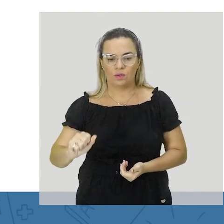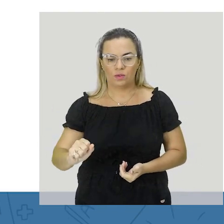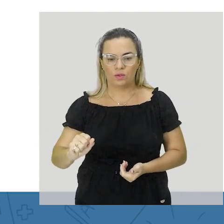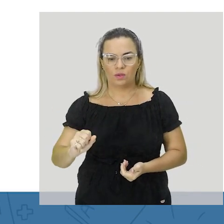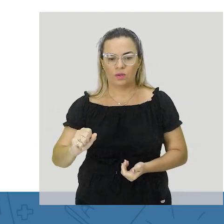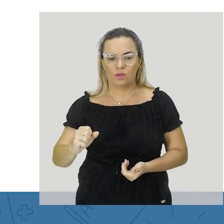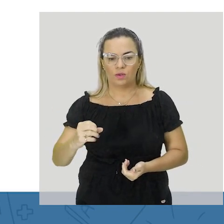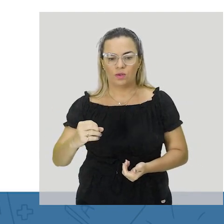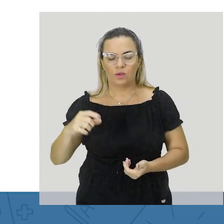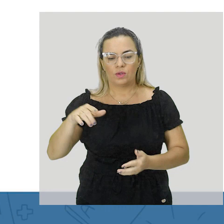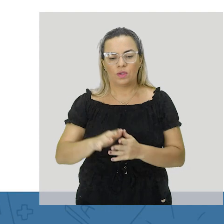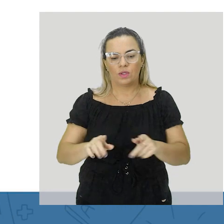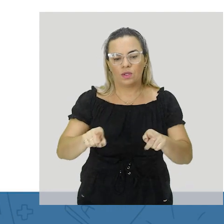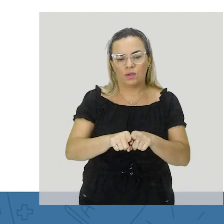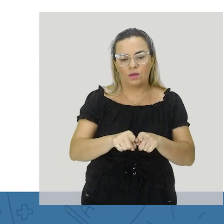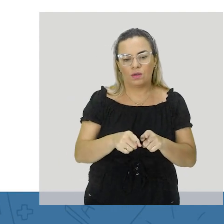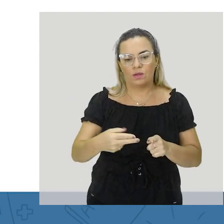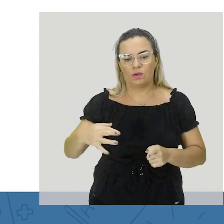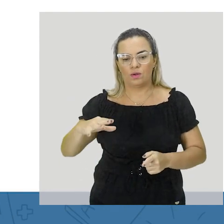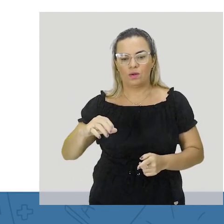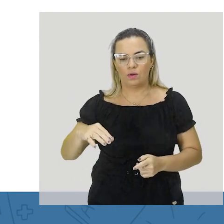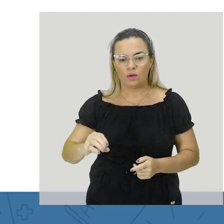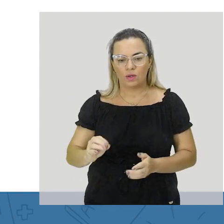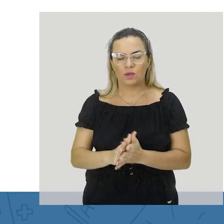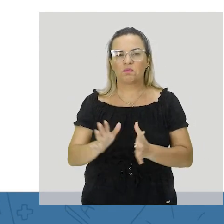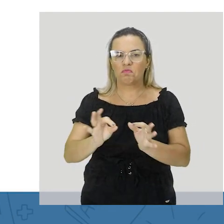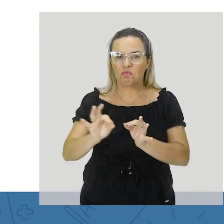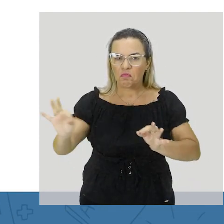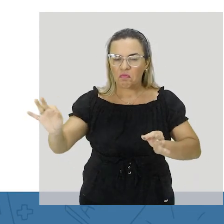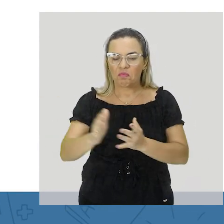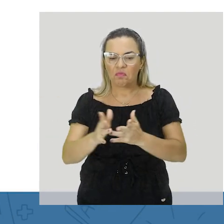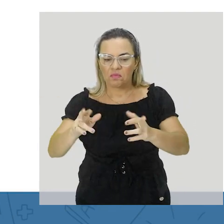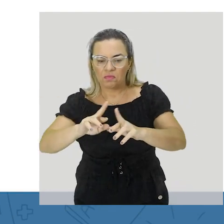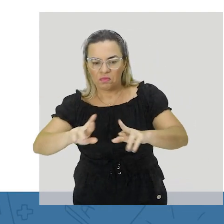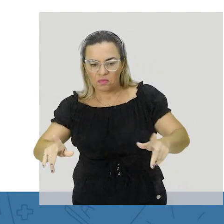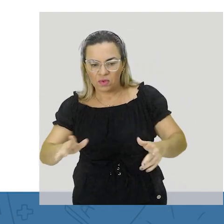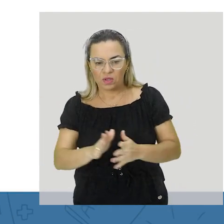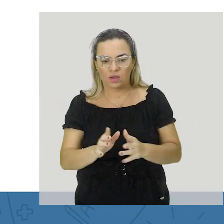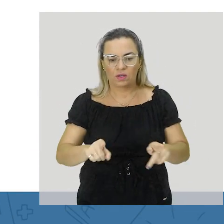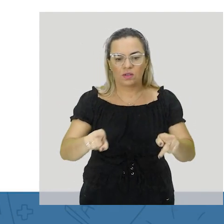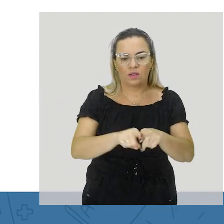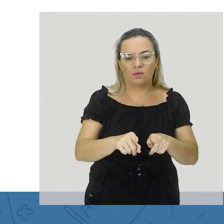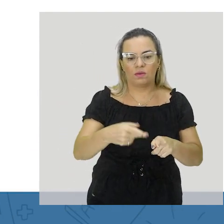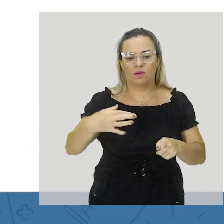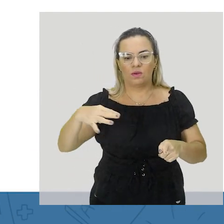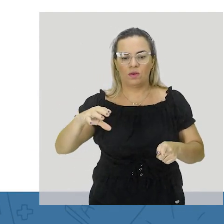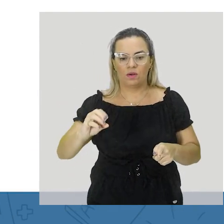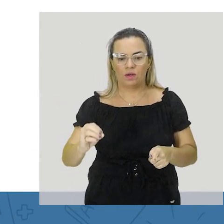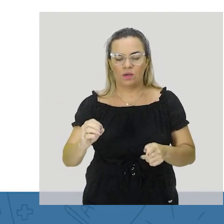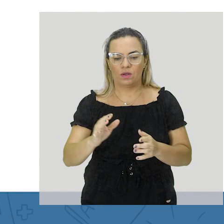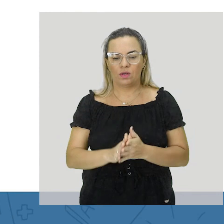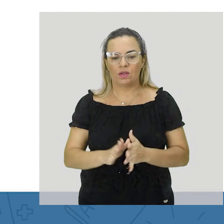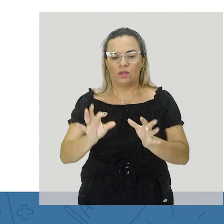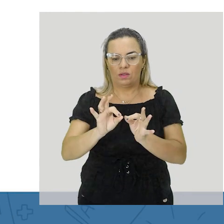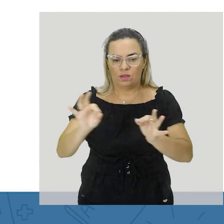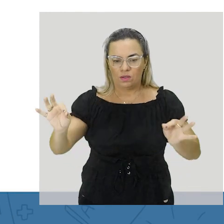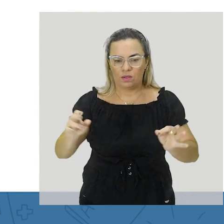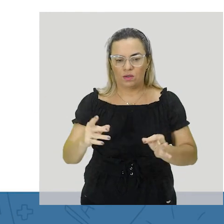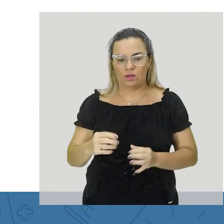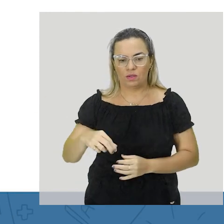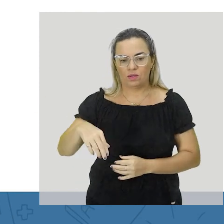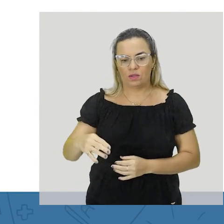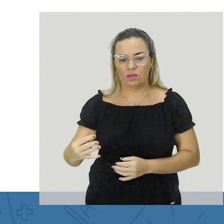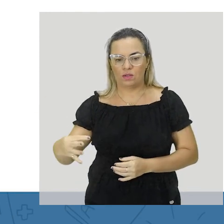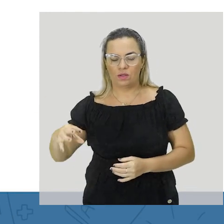né? Tá ok? De Urano para Netuno, também um salto muito grande, né? E vai de Netuno